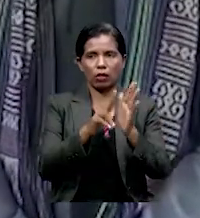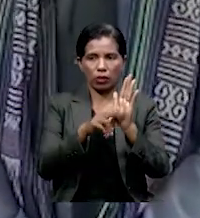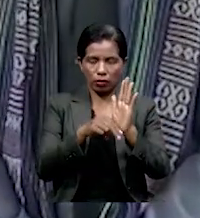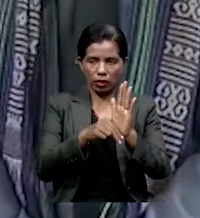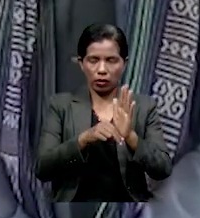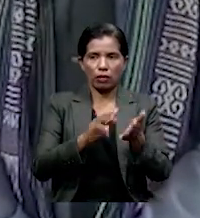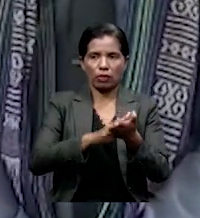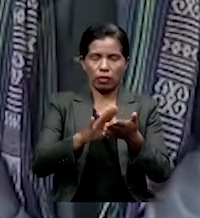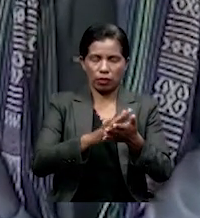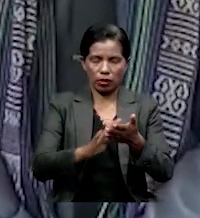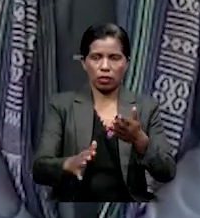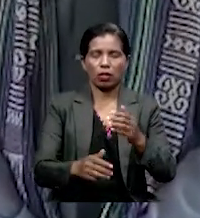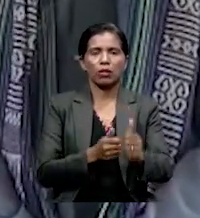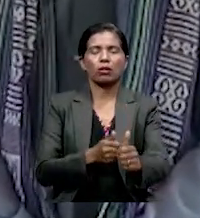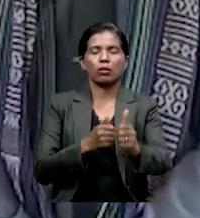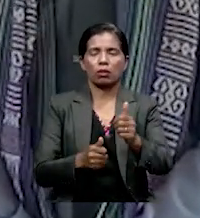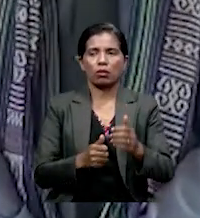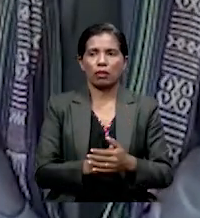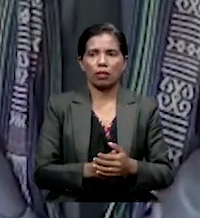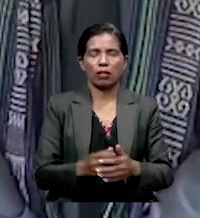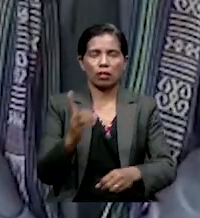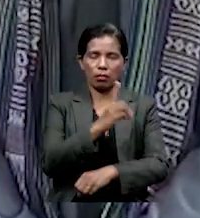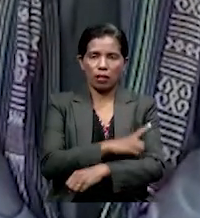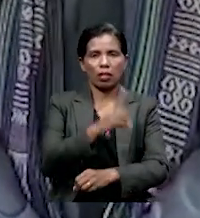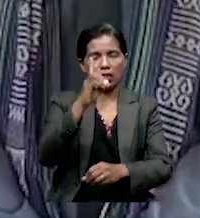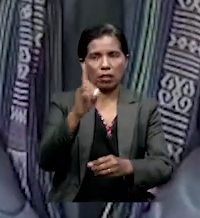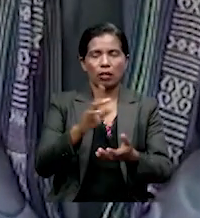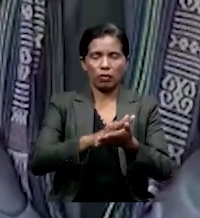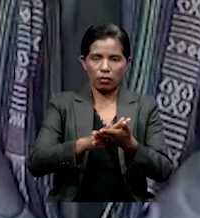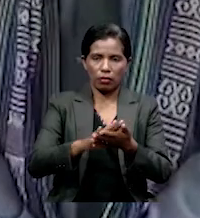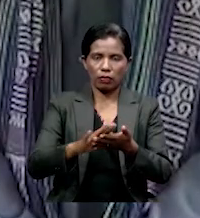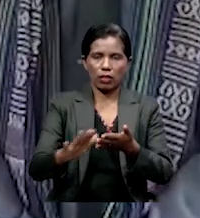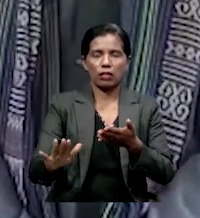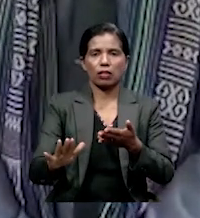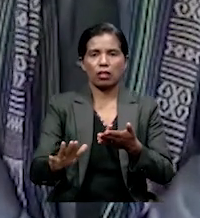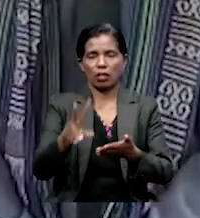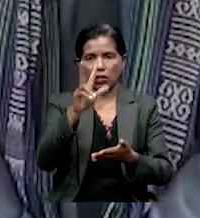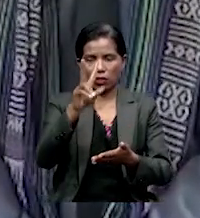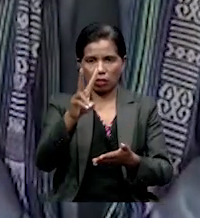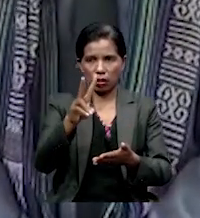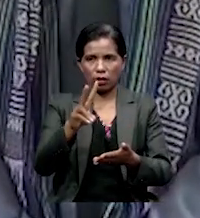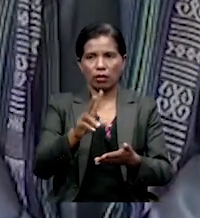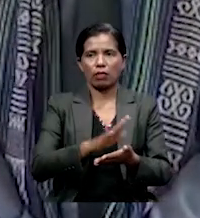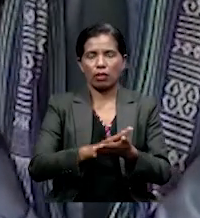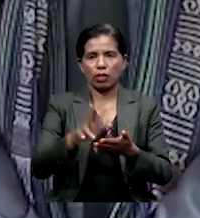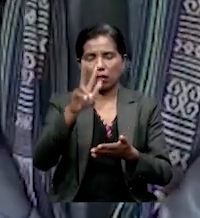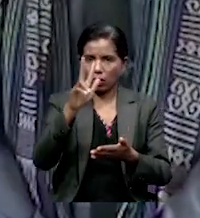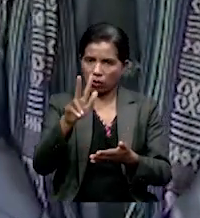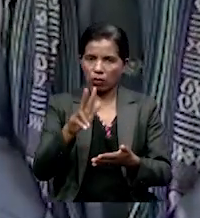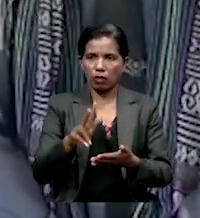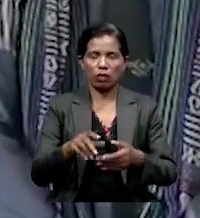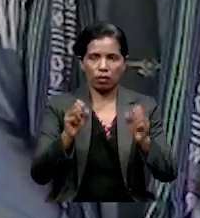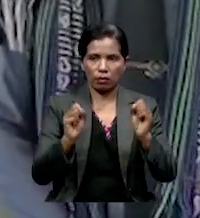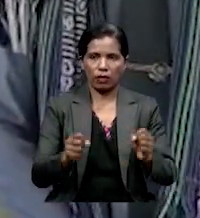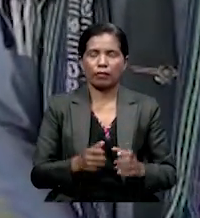tuir be horario normal me dia cada semana ida sene be mak pasi dala rua dala tulune funciona